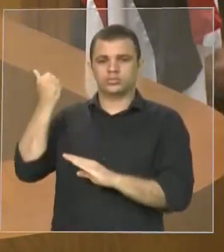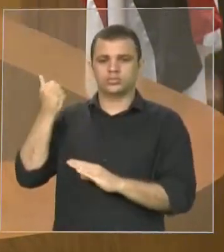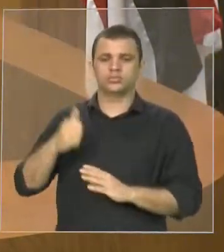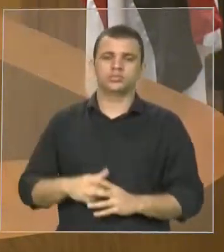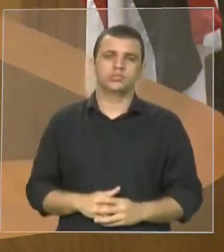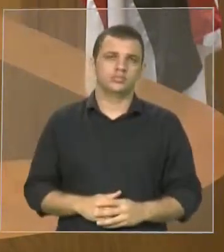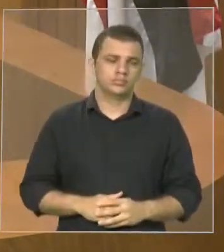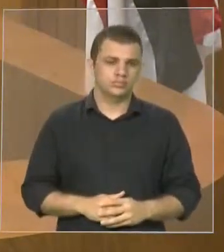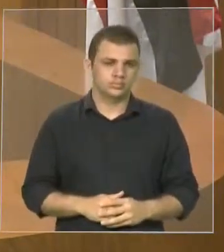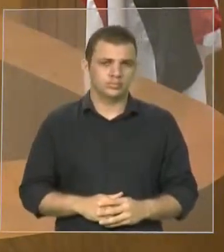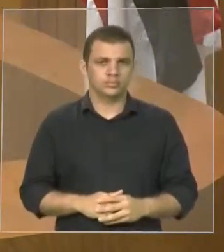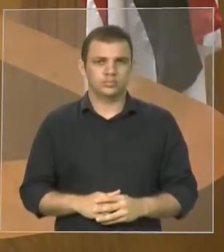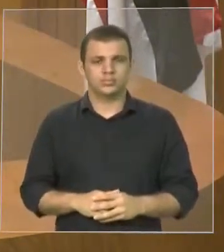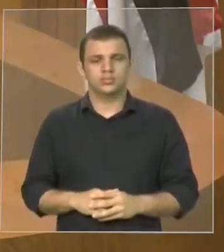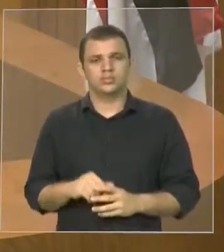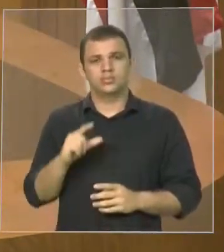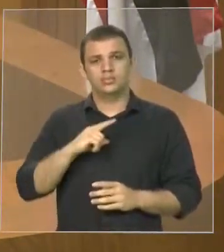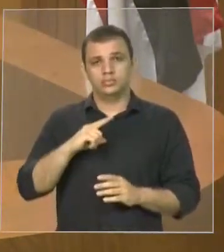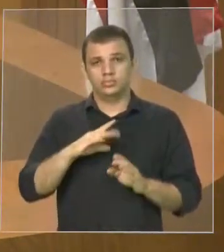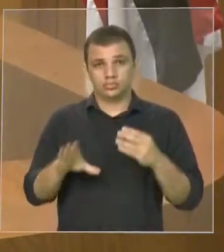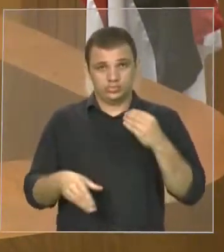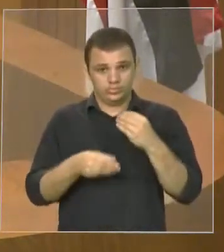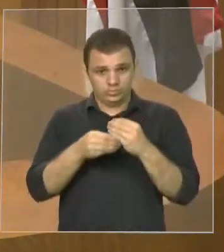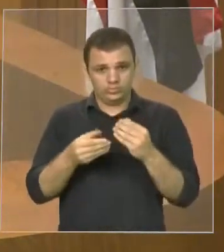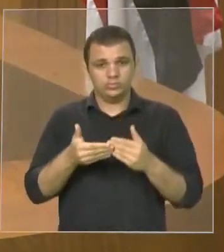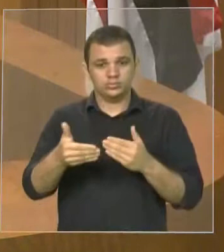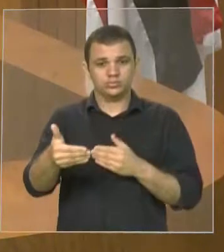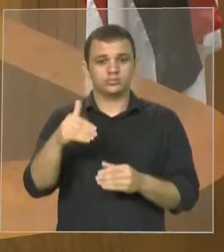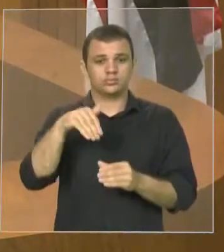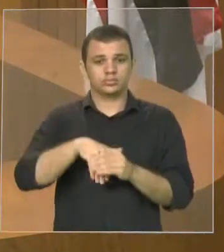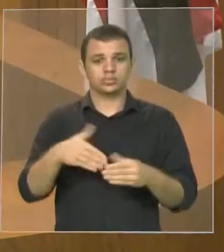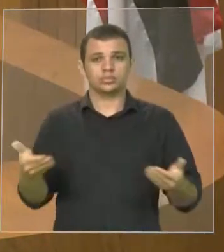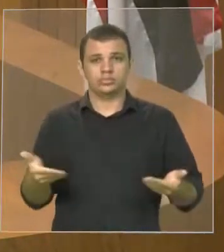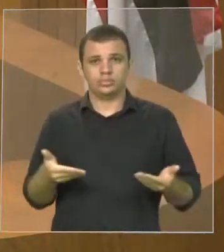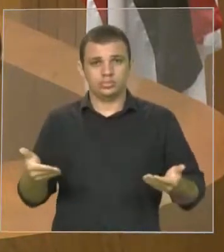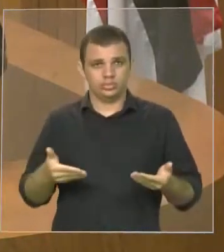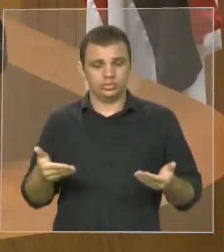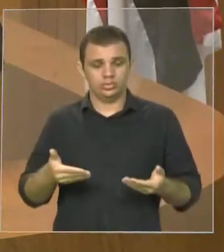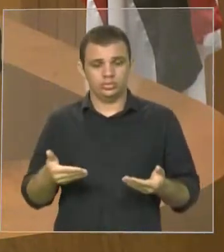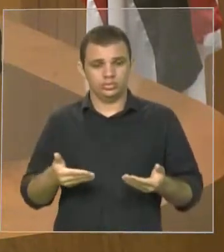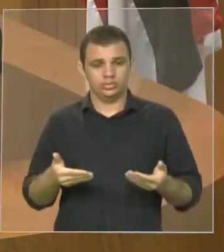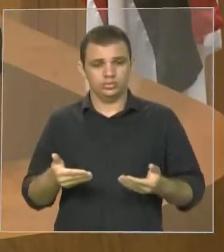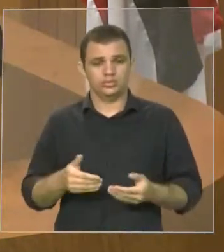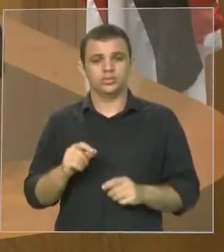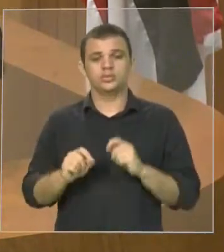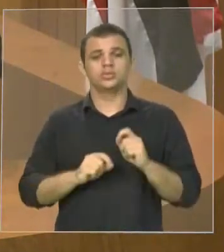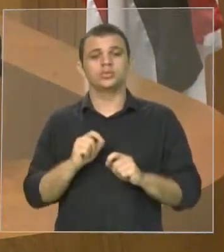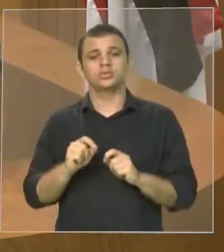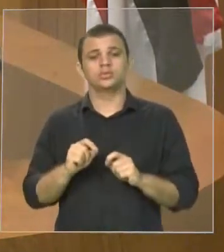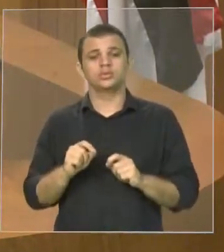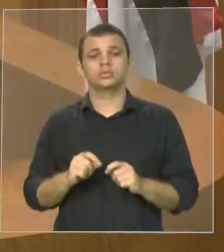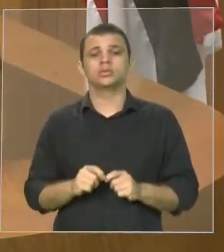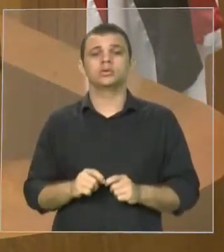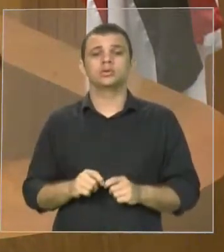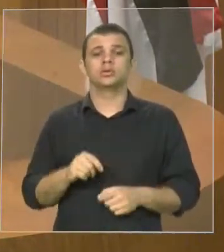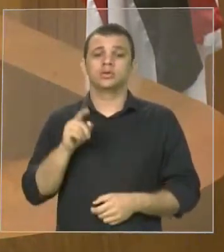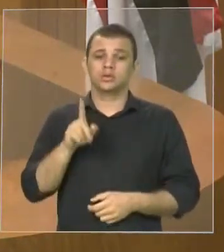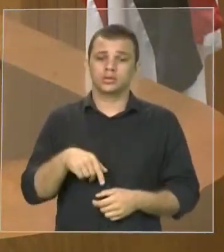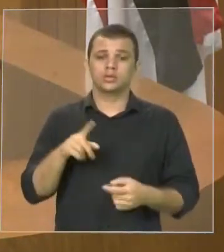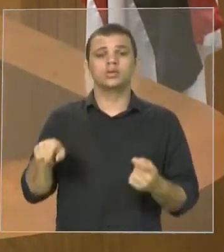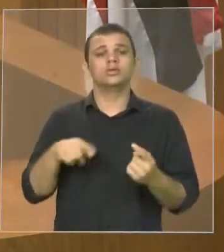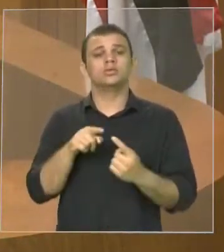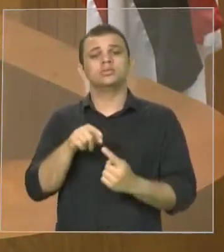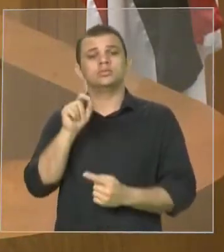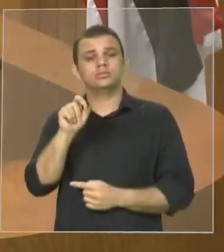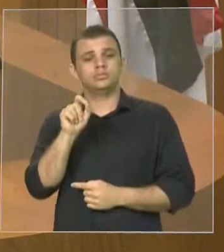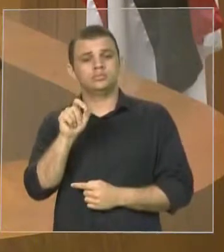Essa emenda, senhores deputados, que nós votaremos agora, serve exatamente para que a